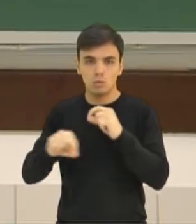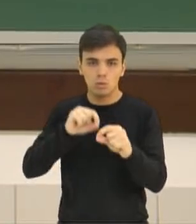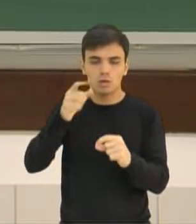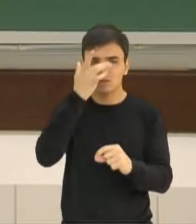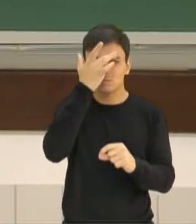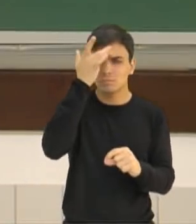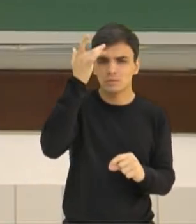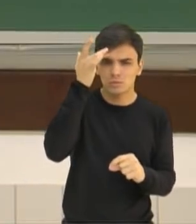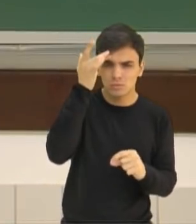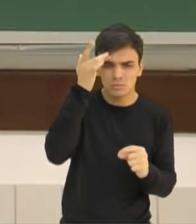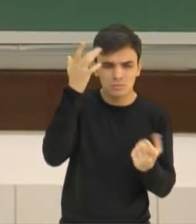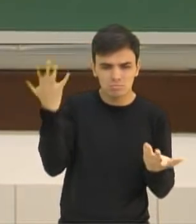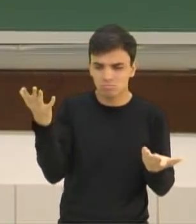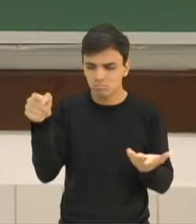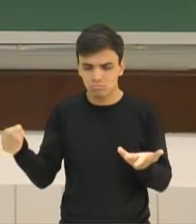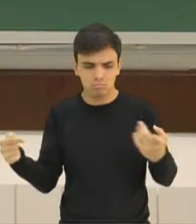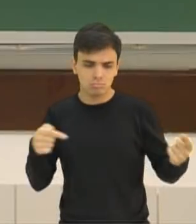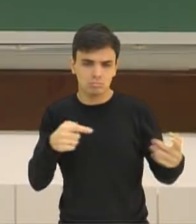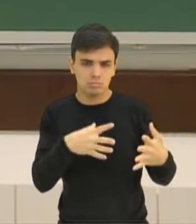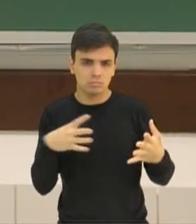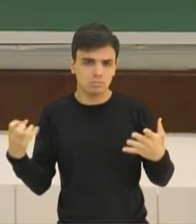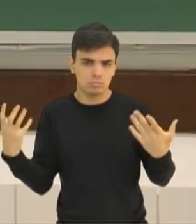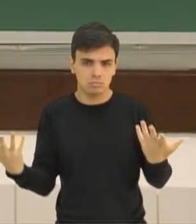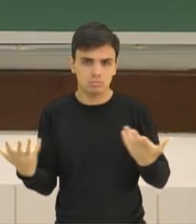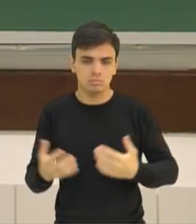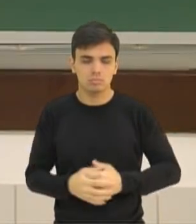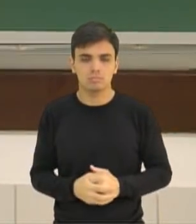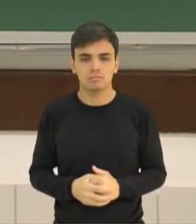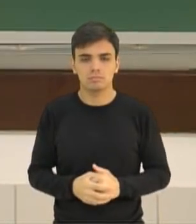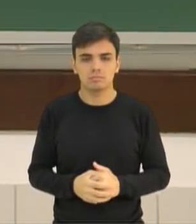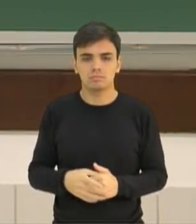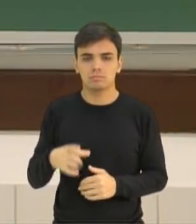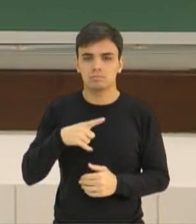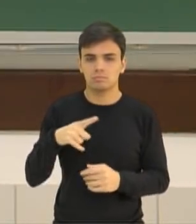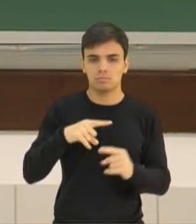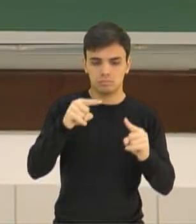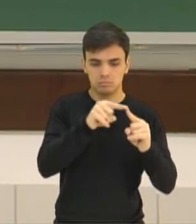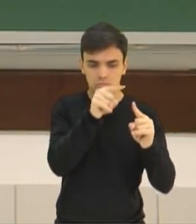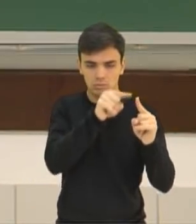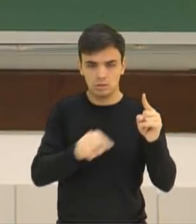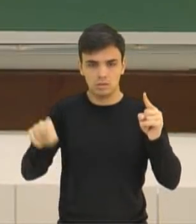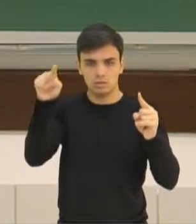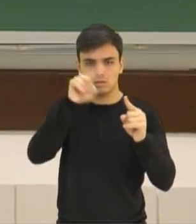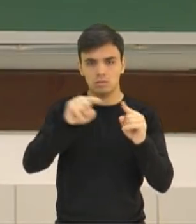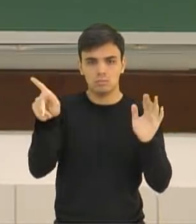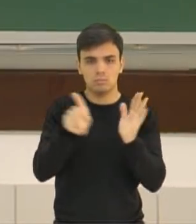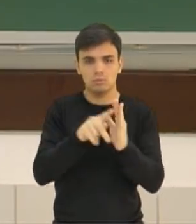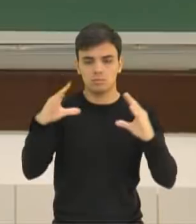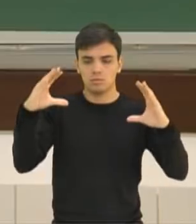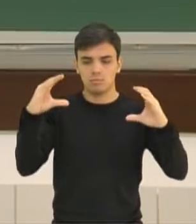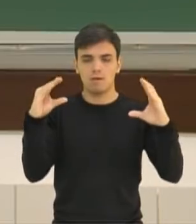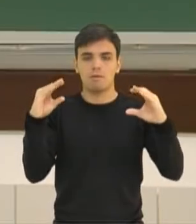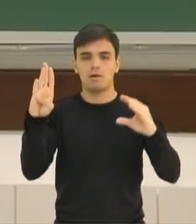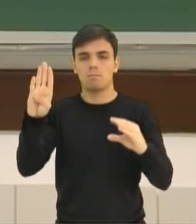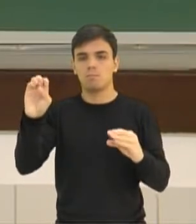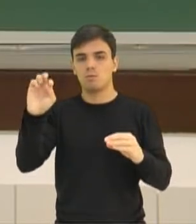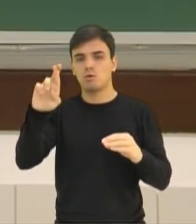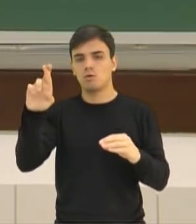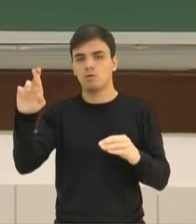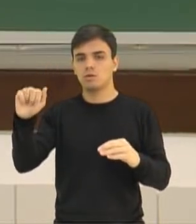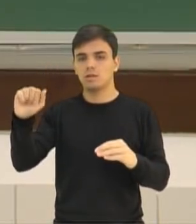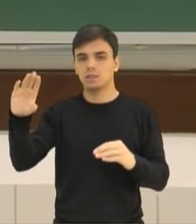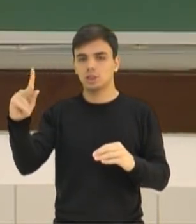do Nordeste para outras regiões do Brasil? Então ali nós vamos ter o ciclo da borracha na Amazônia, que deu início a essa migração